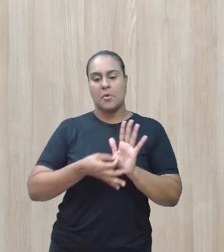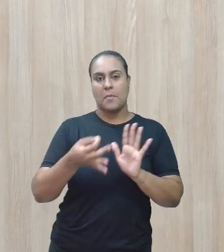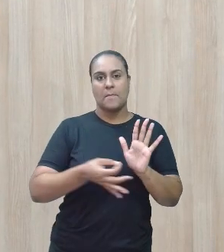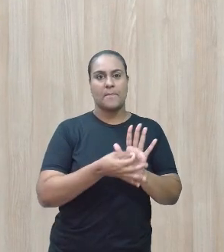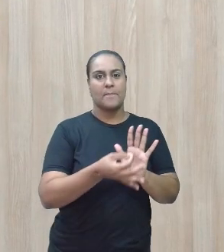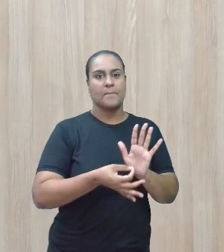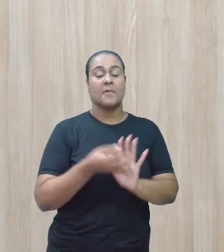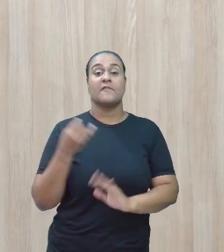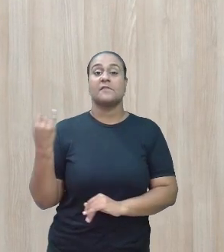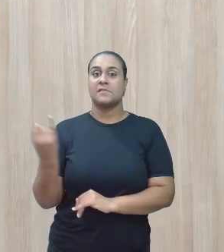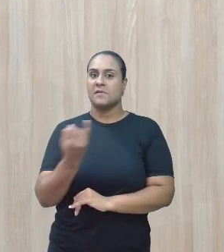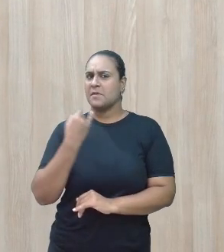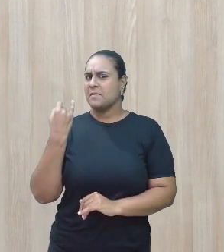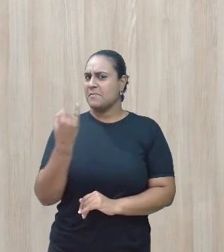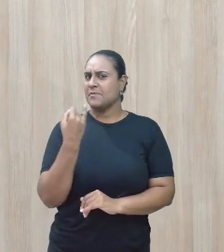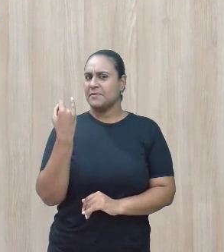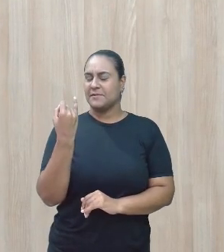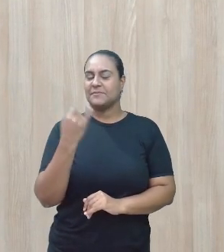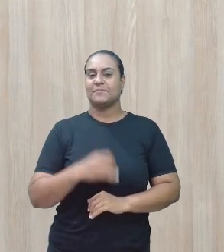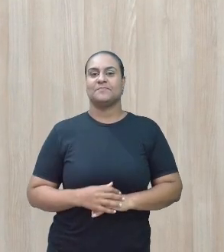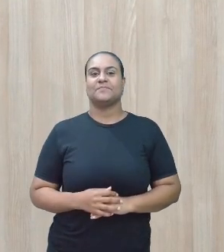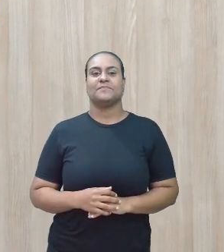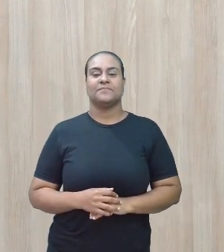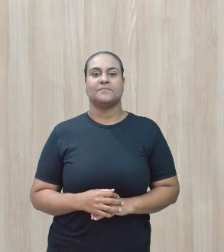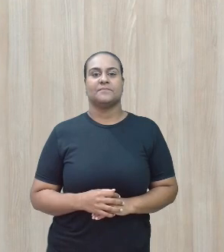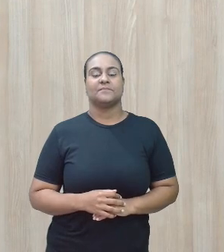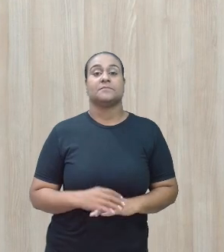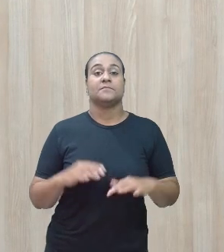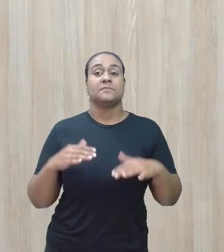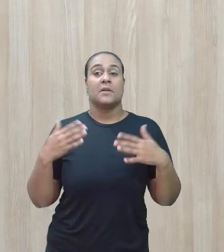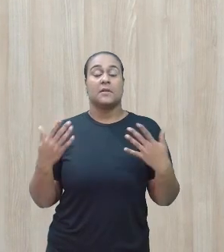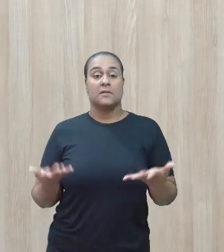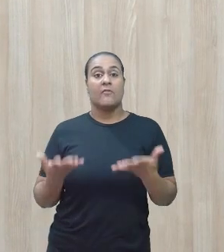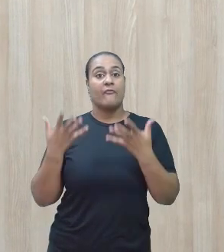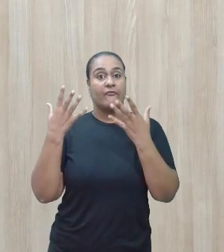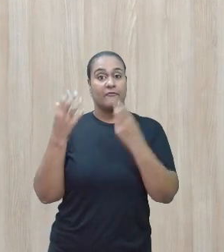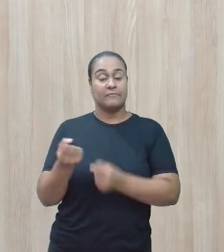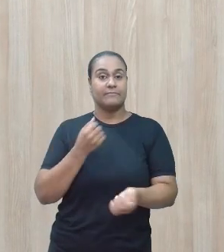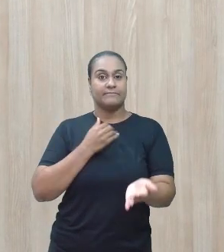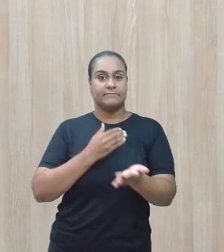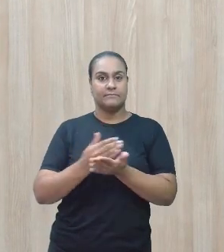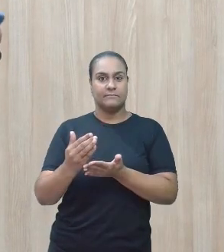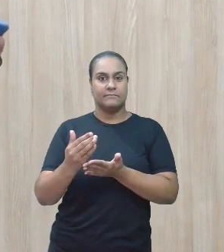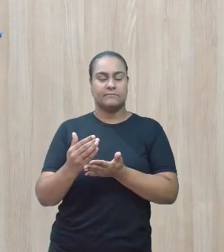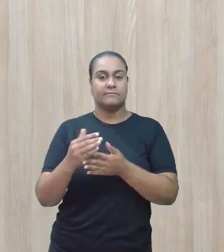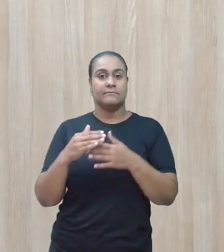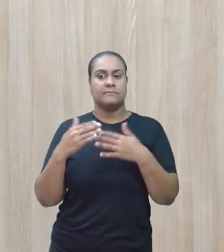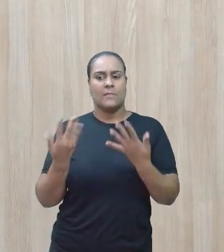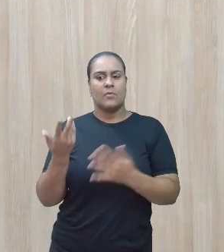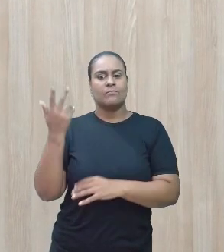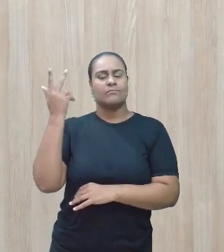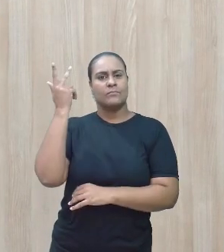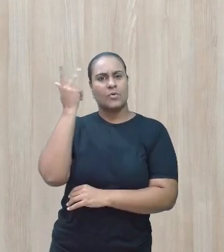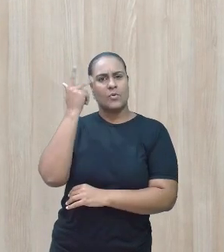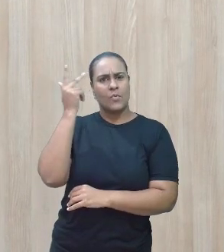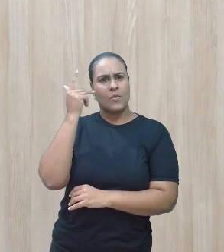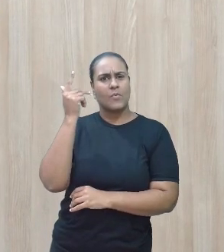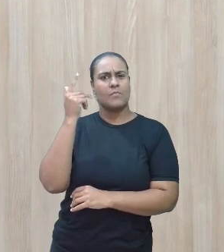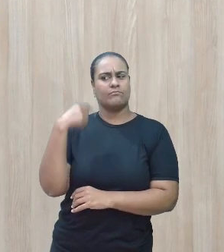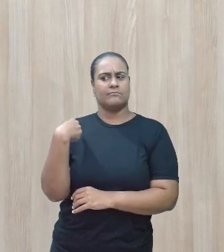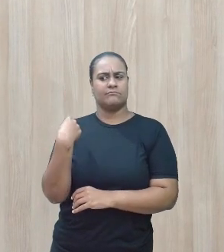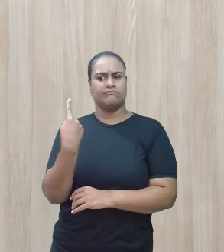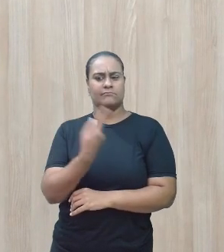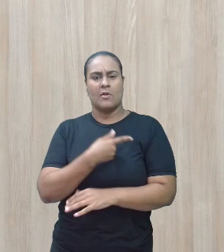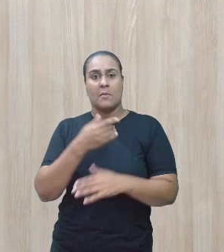muito importante para a nossa aula, tá certo? Então, vamos começar. Então, é muito comum a gente, a partir de